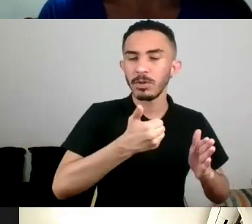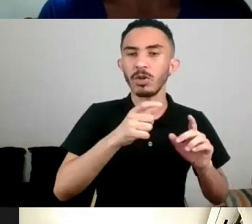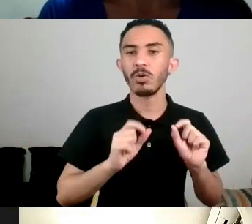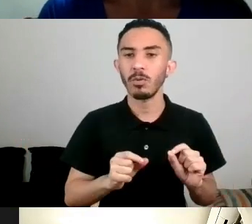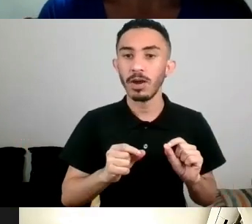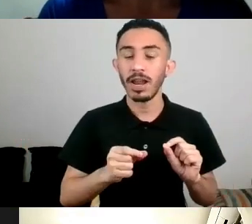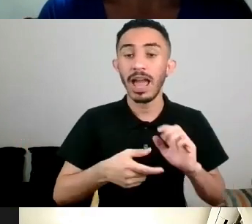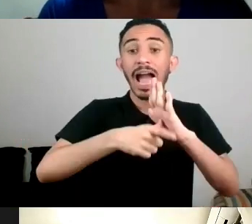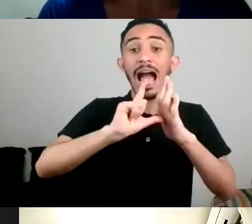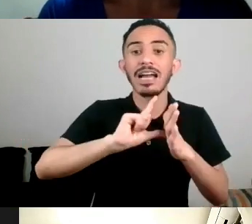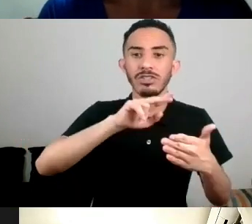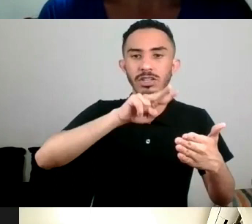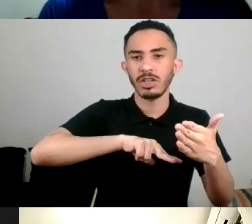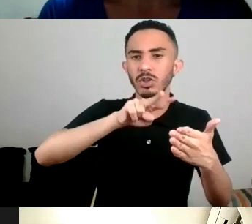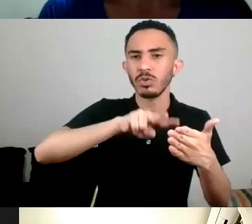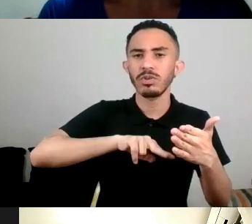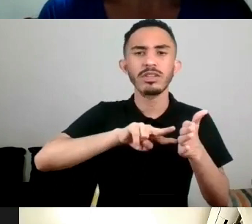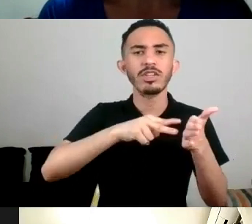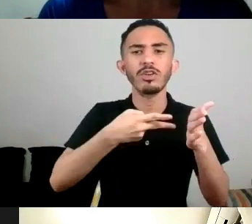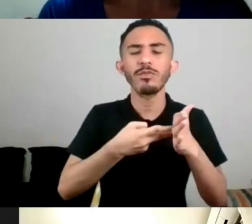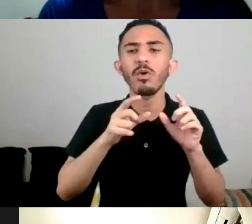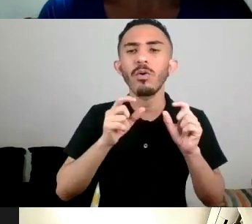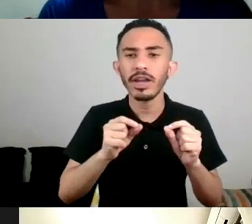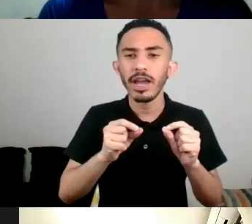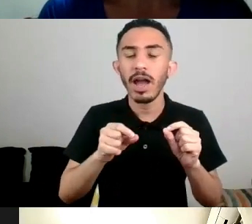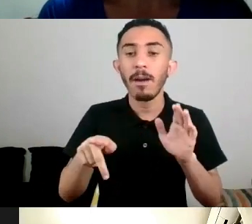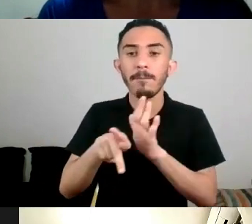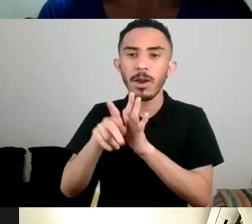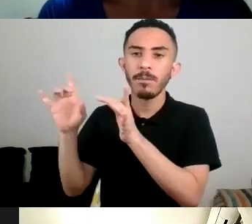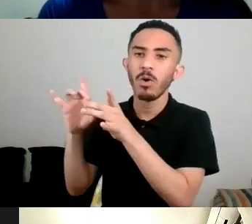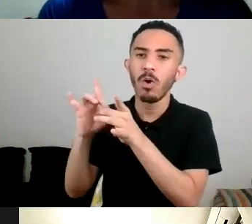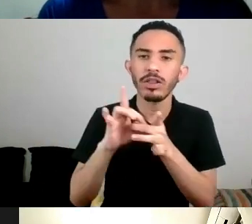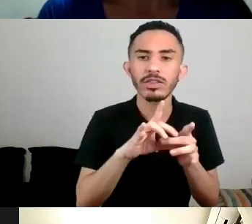de pré-leitura, onde se destaca o contexto da